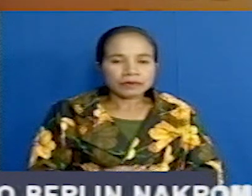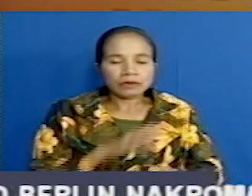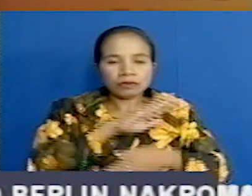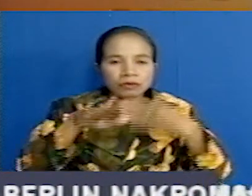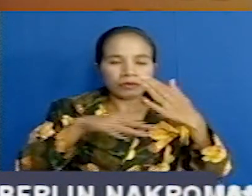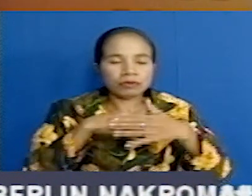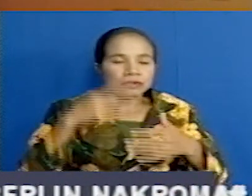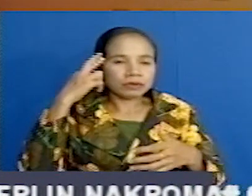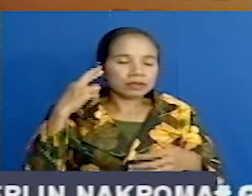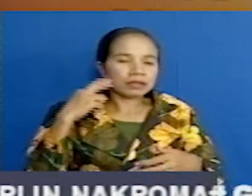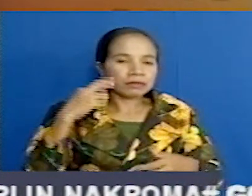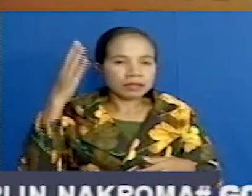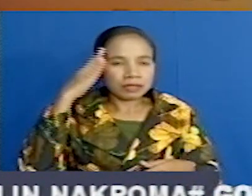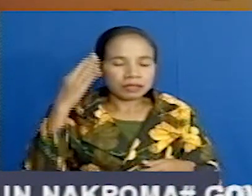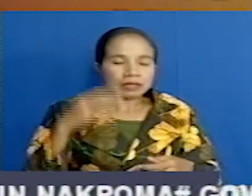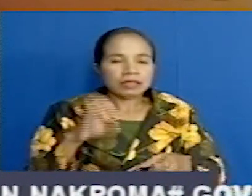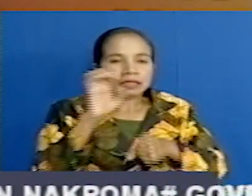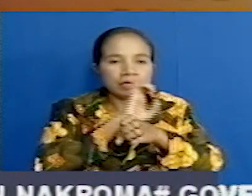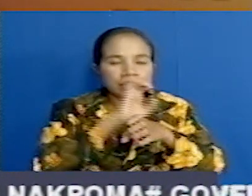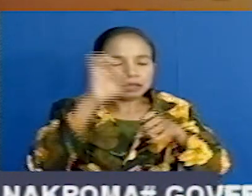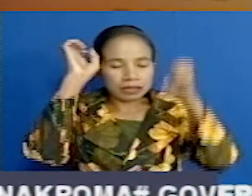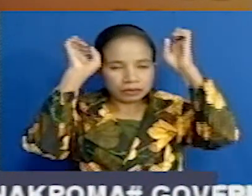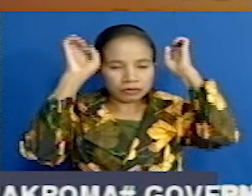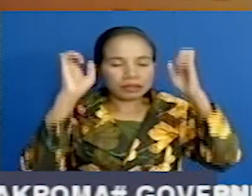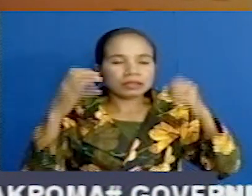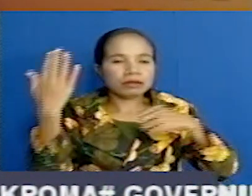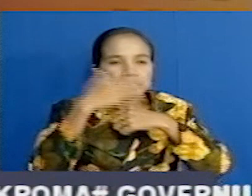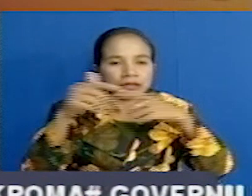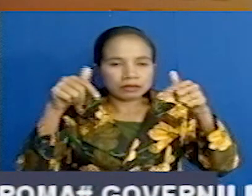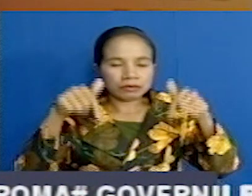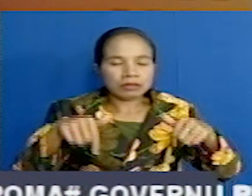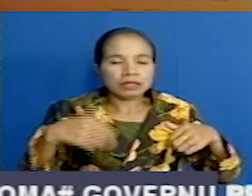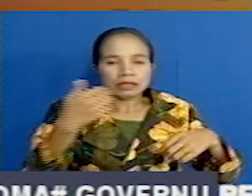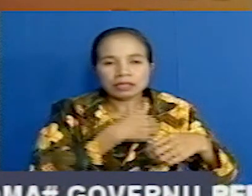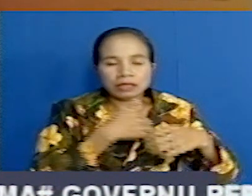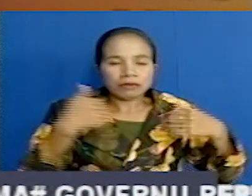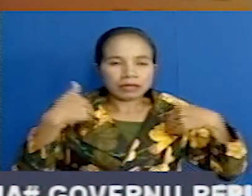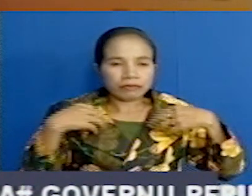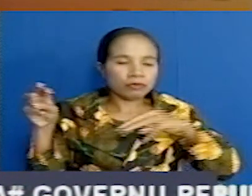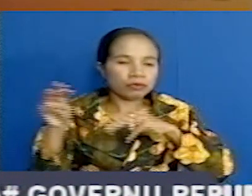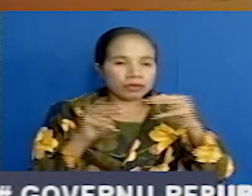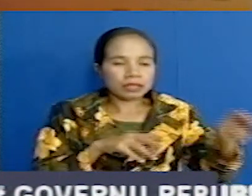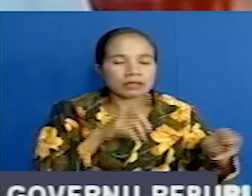Maluxira, José Ramos Horta considera o setor de educação e o país nesse da uma mudança significativa.